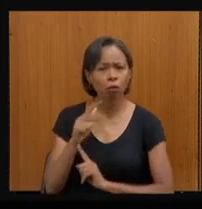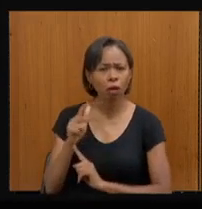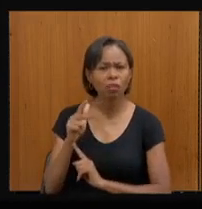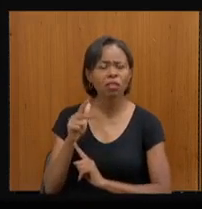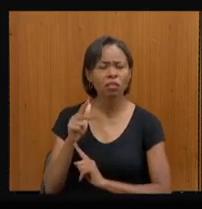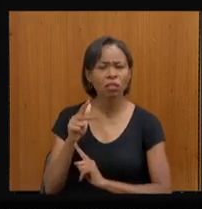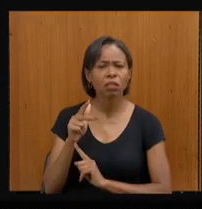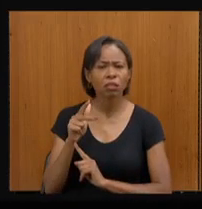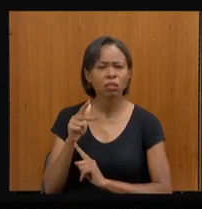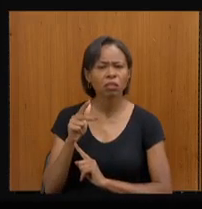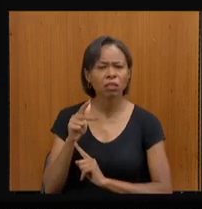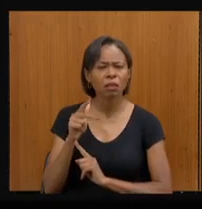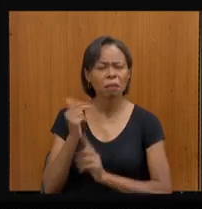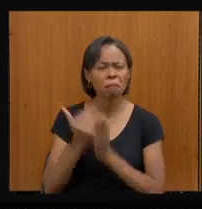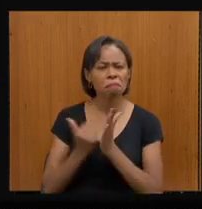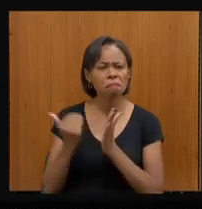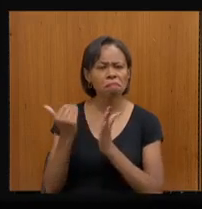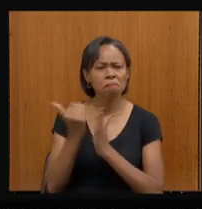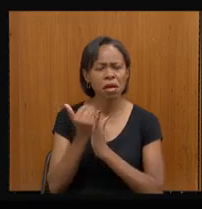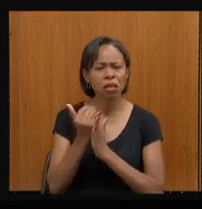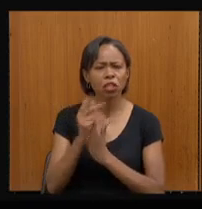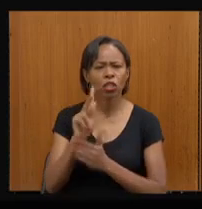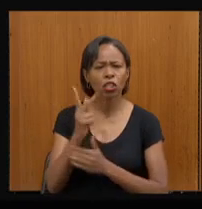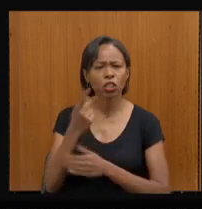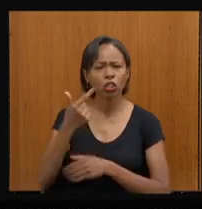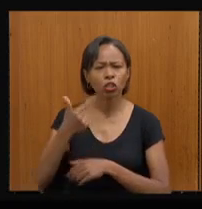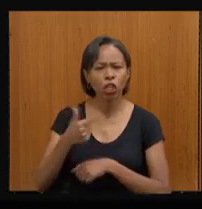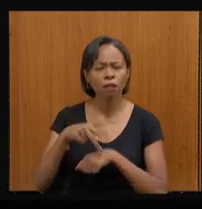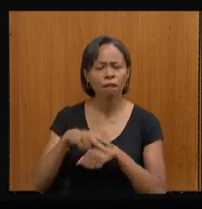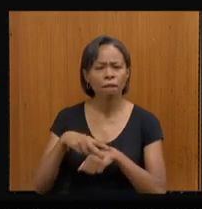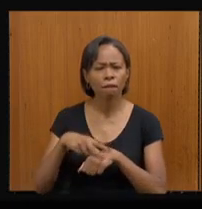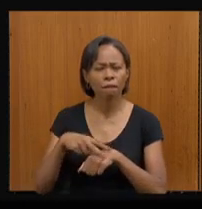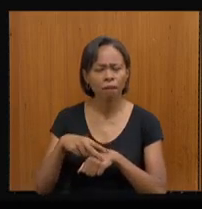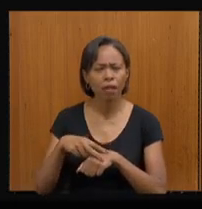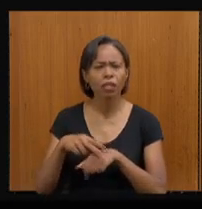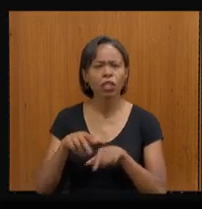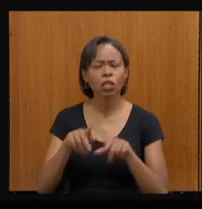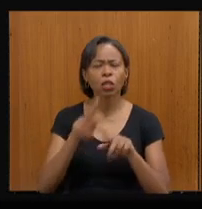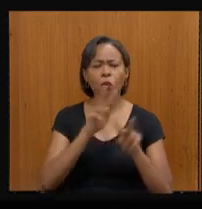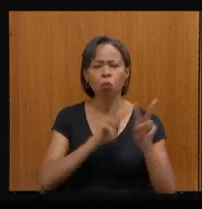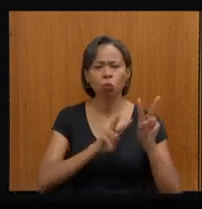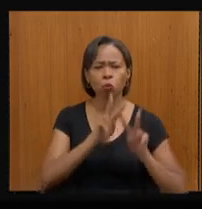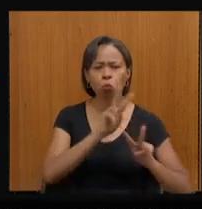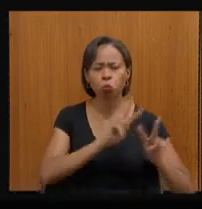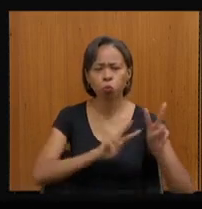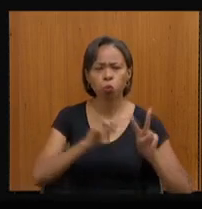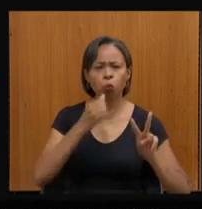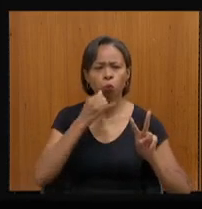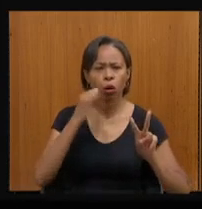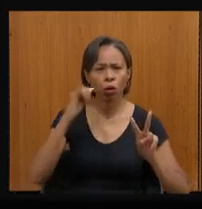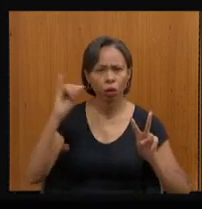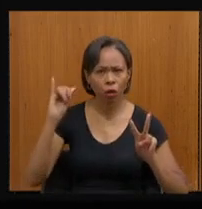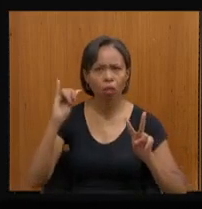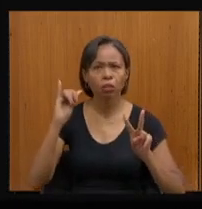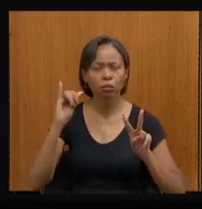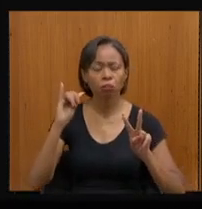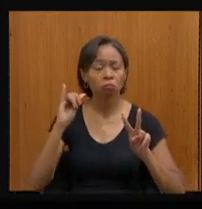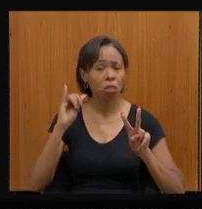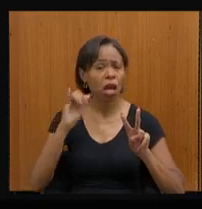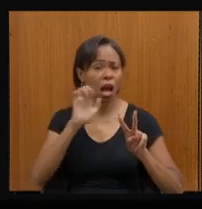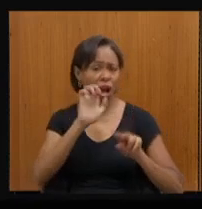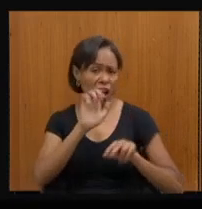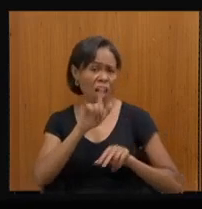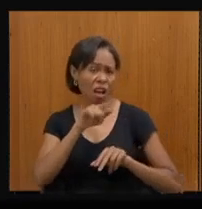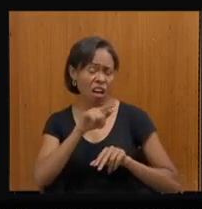da produção de hidrogênio verde com a promoção de energia eólica energia eólica auditório apesar de